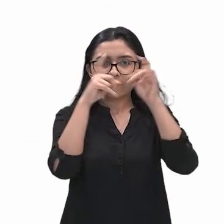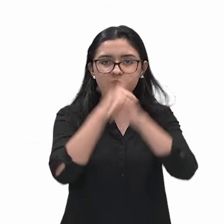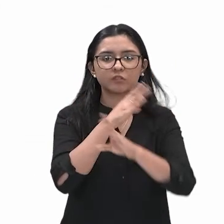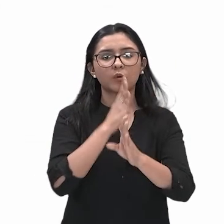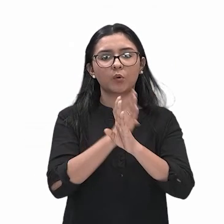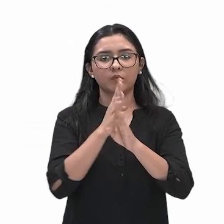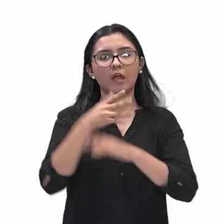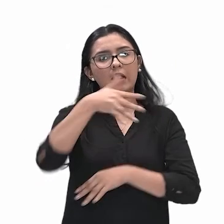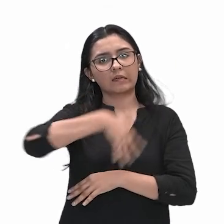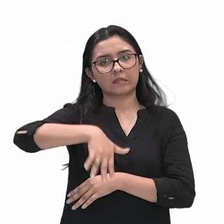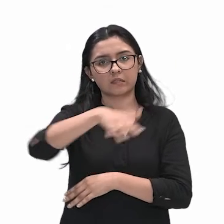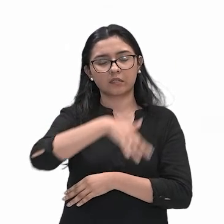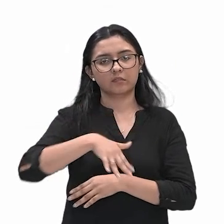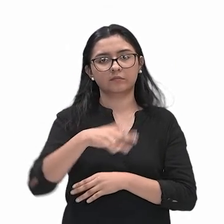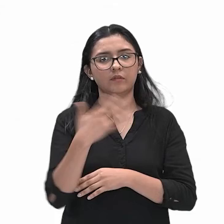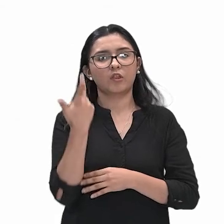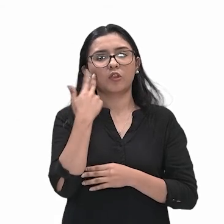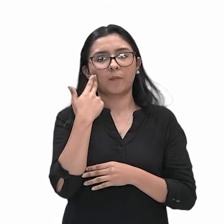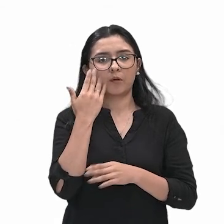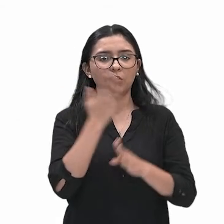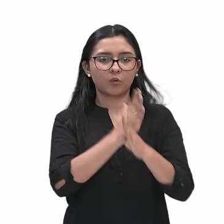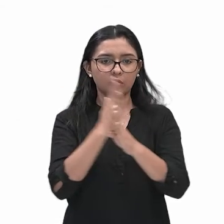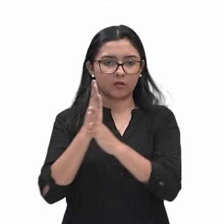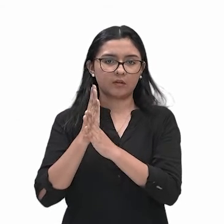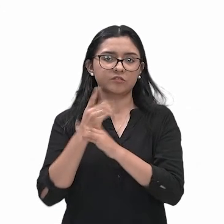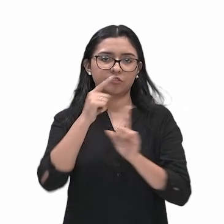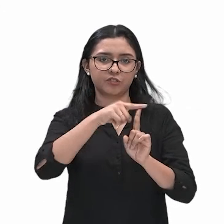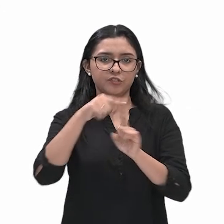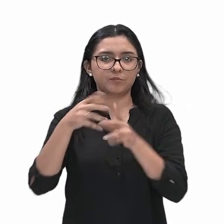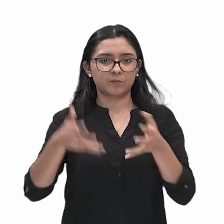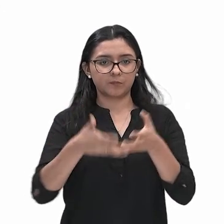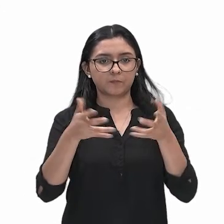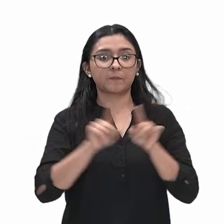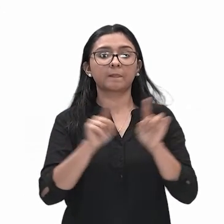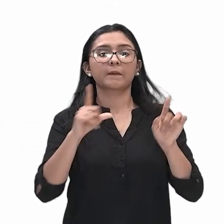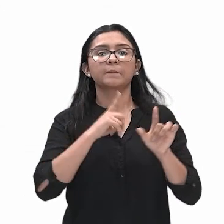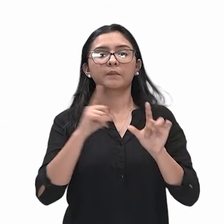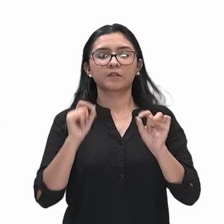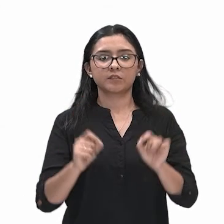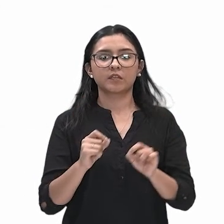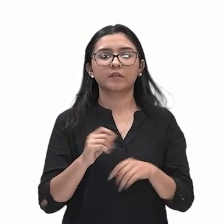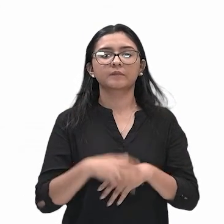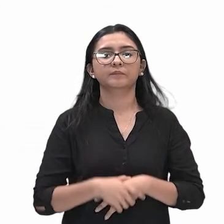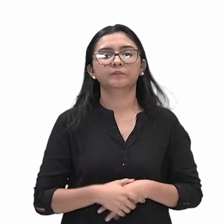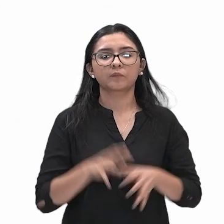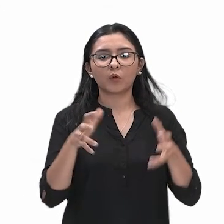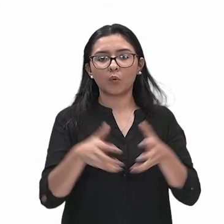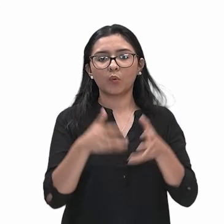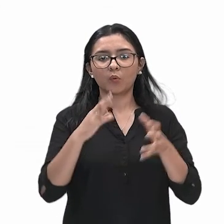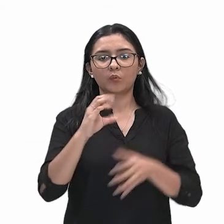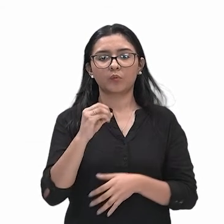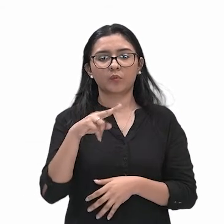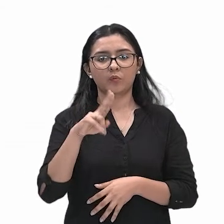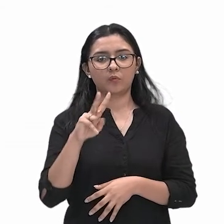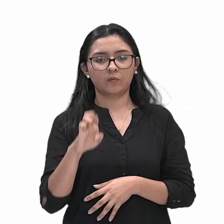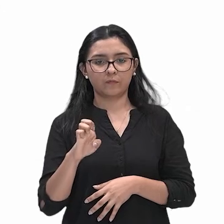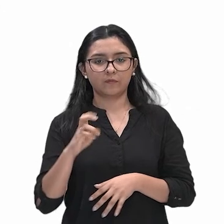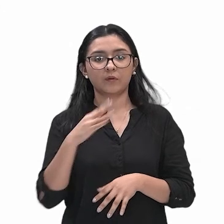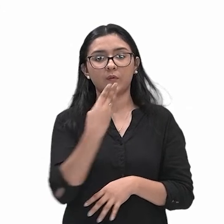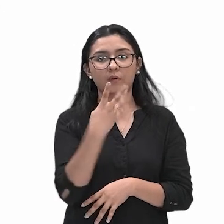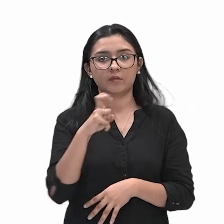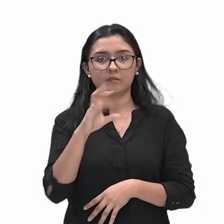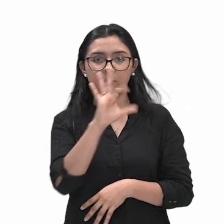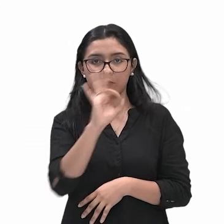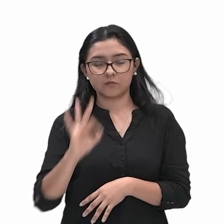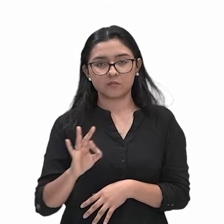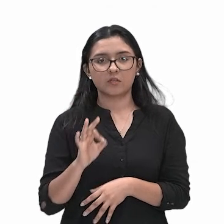nossa região não é muito comum a gente ter o espinafre. Mas a gente tem couve-flor, olha só, o couve-flor 45% de